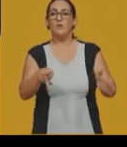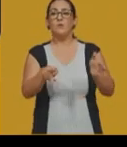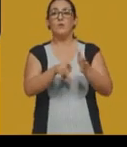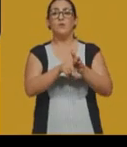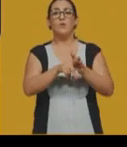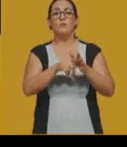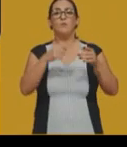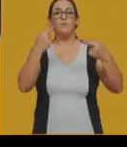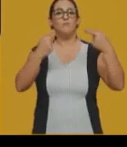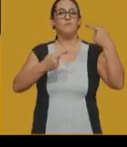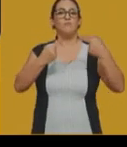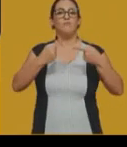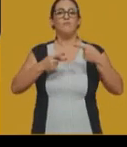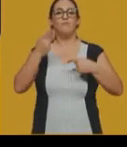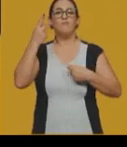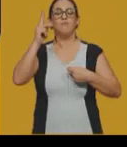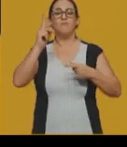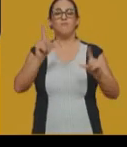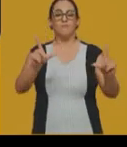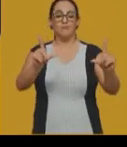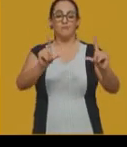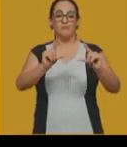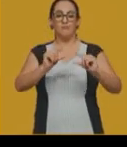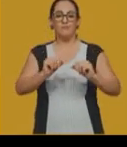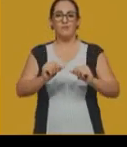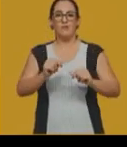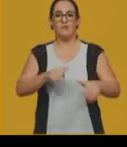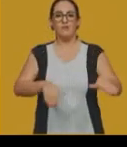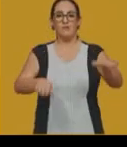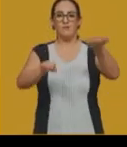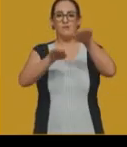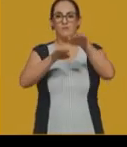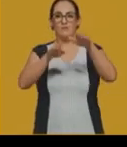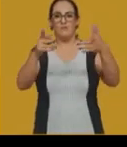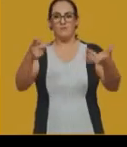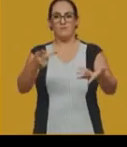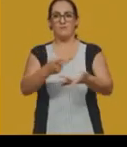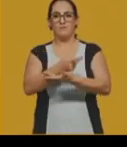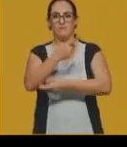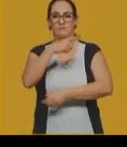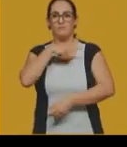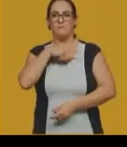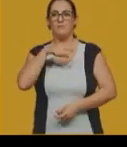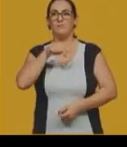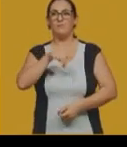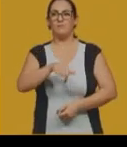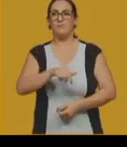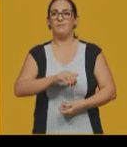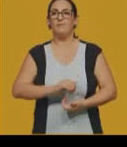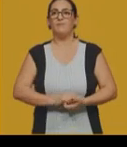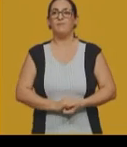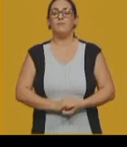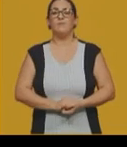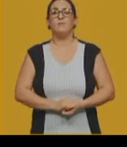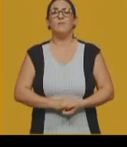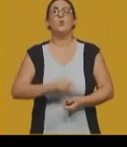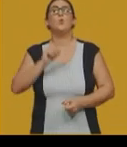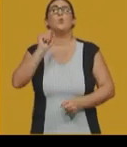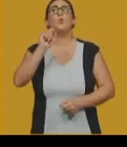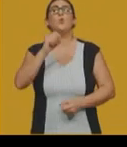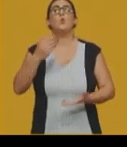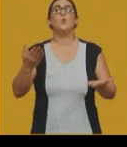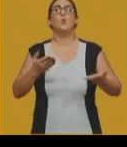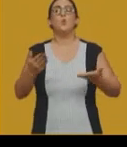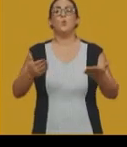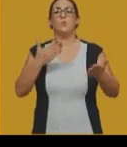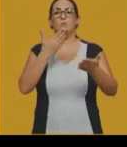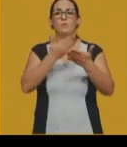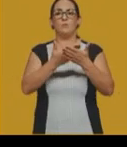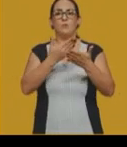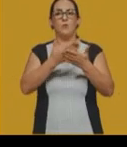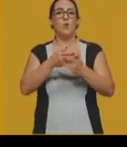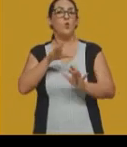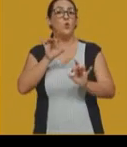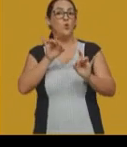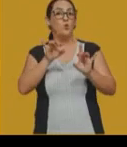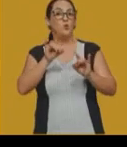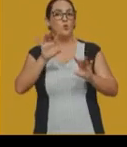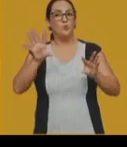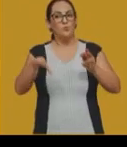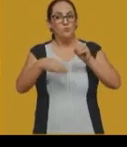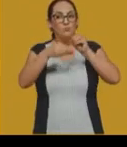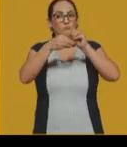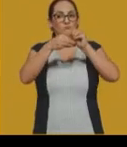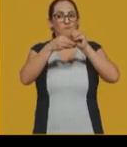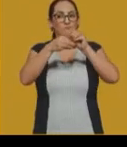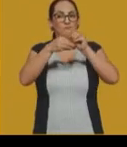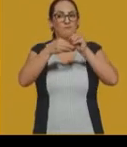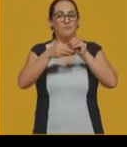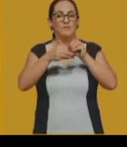entre os diferentes grupos raciais. Bom, vamos ver o que a gente estudou hoje, né? Só para a gente concluir aqui,